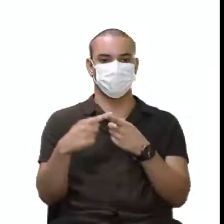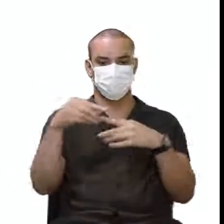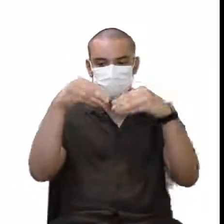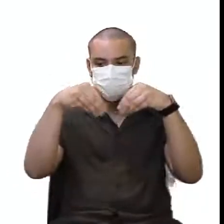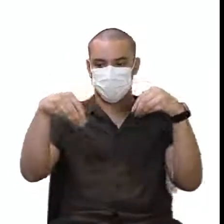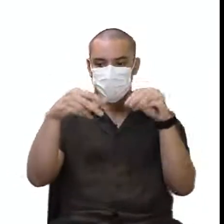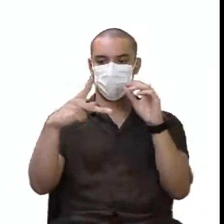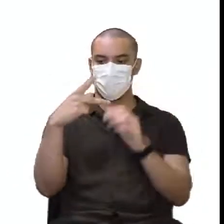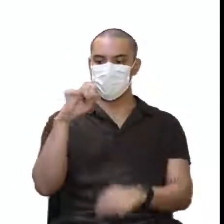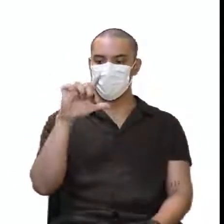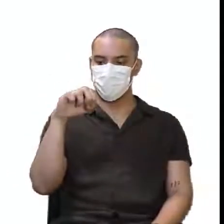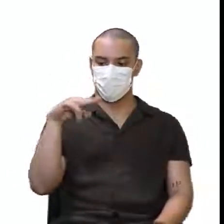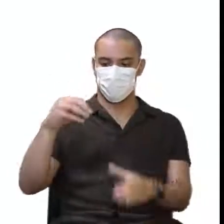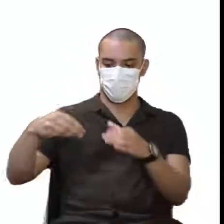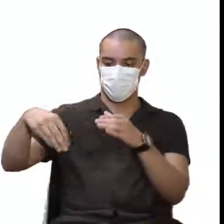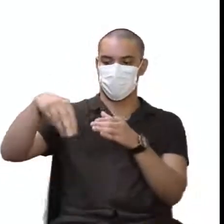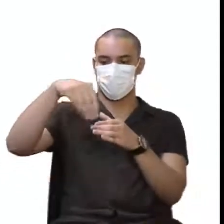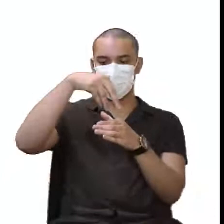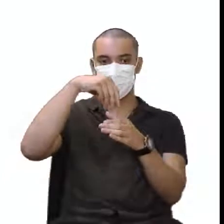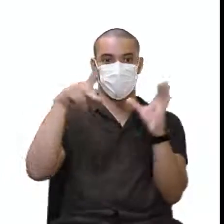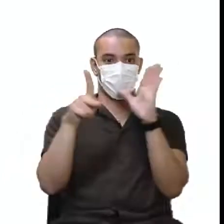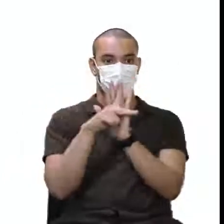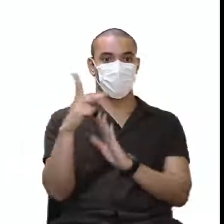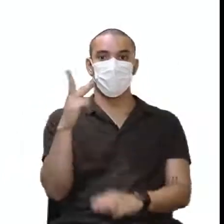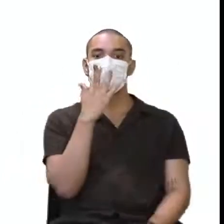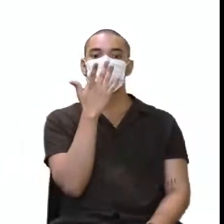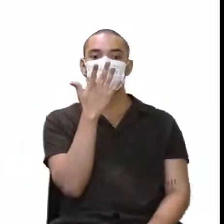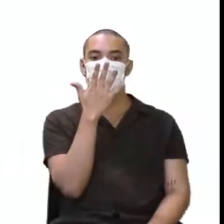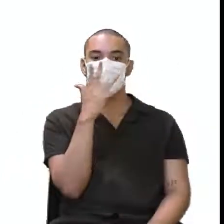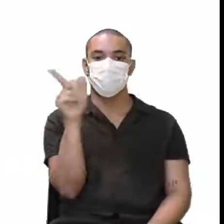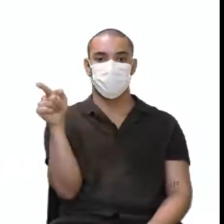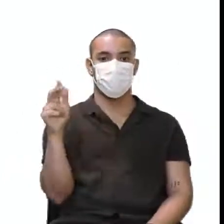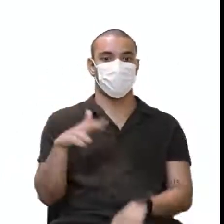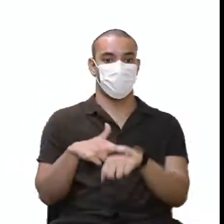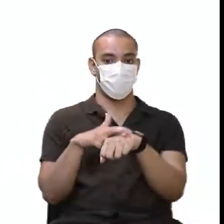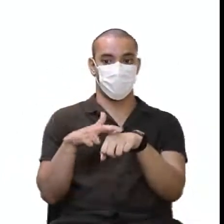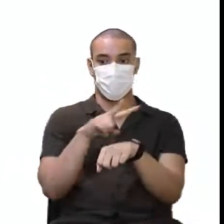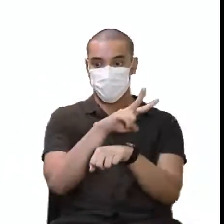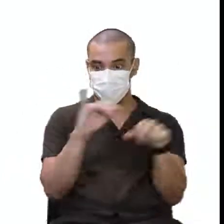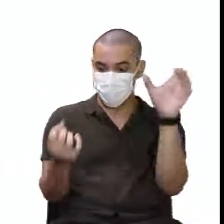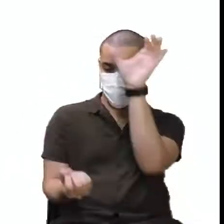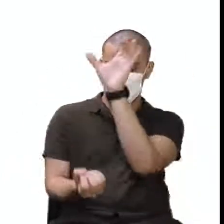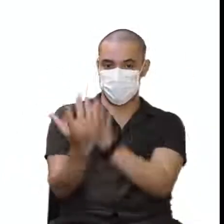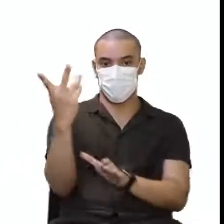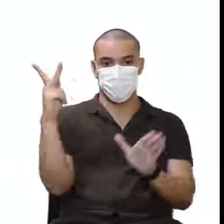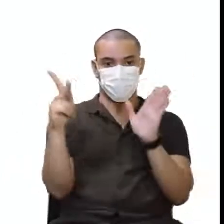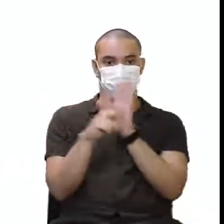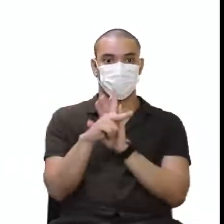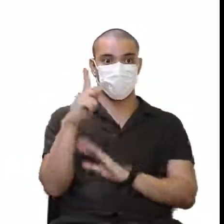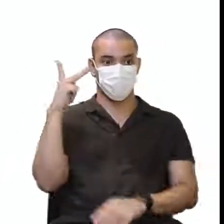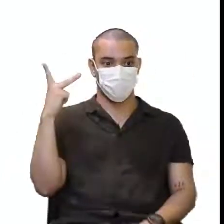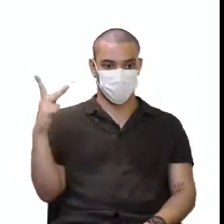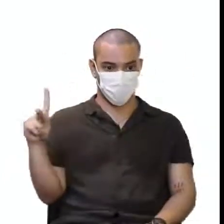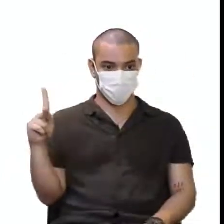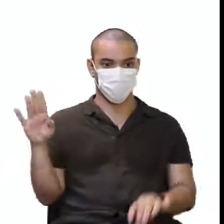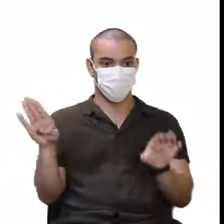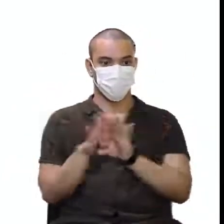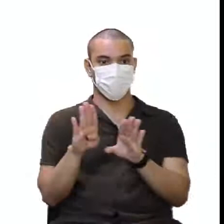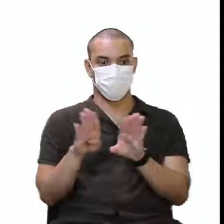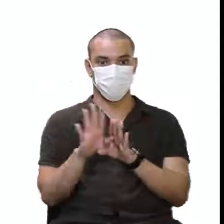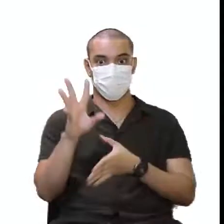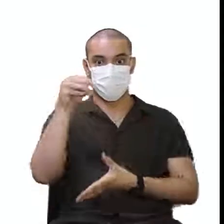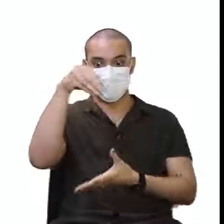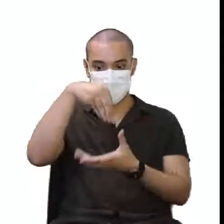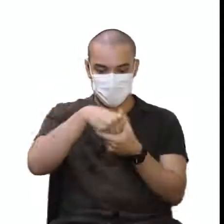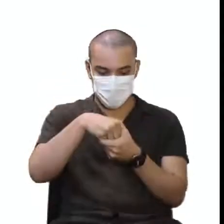de pólen aqui dessa espécie que tem a cor púrpura vai fecundar o estigma dessa planta e os óvulos que